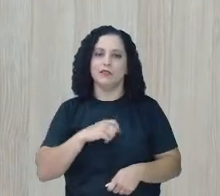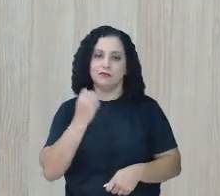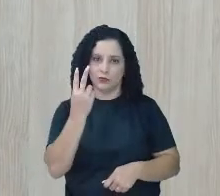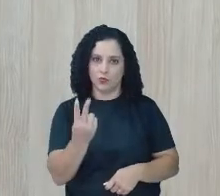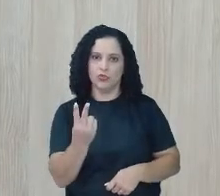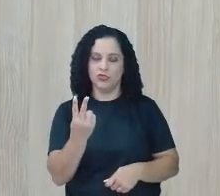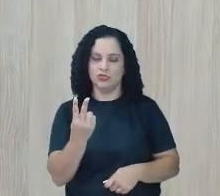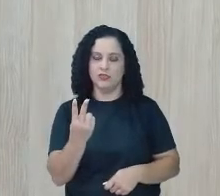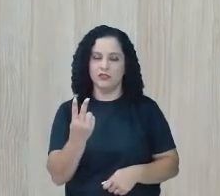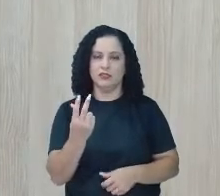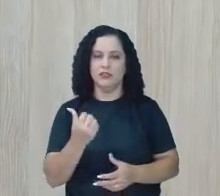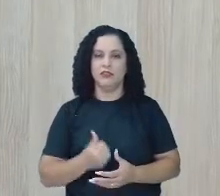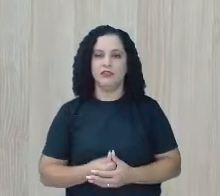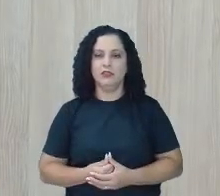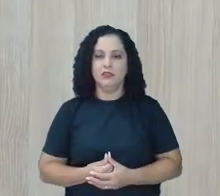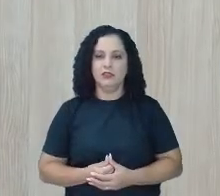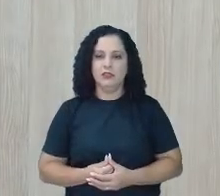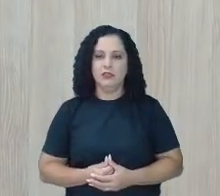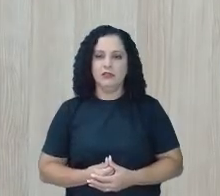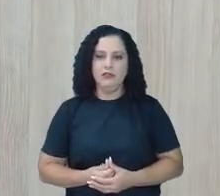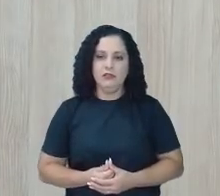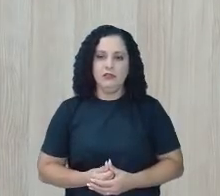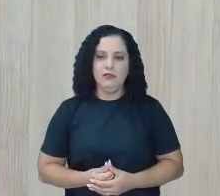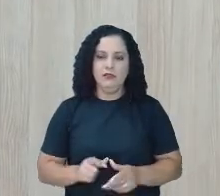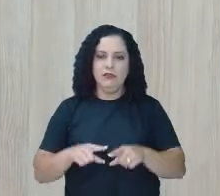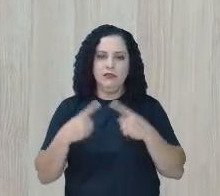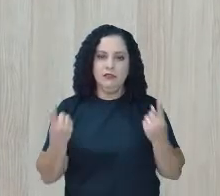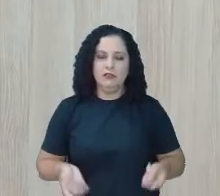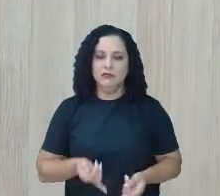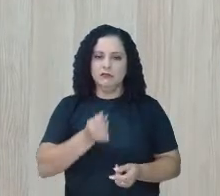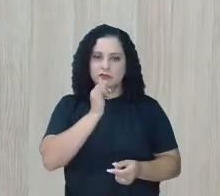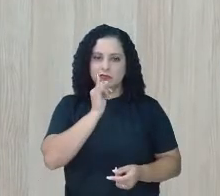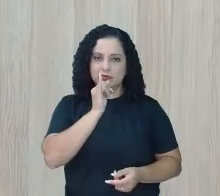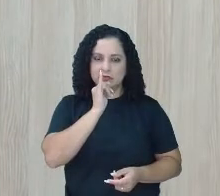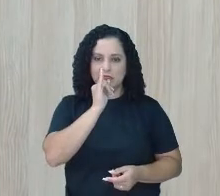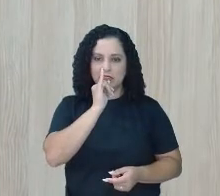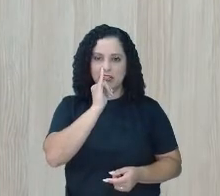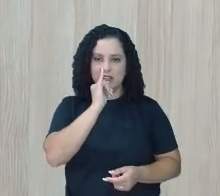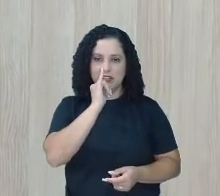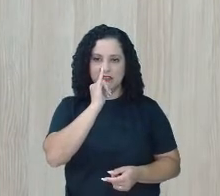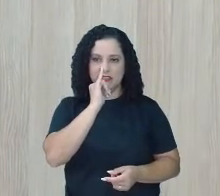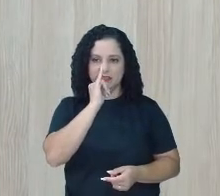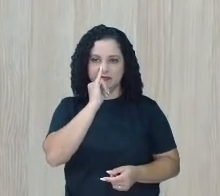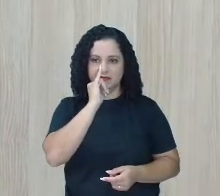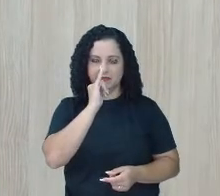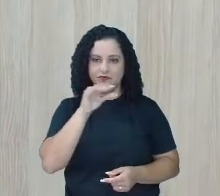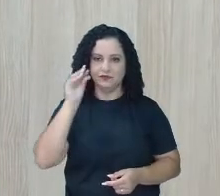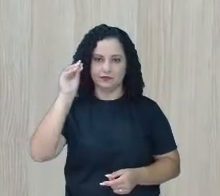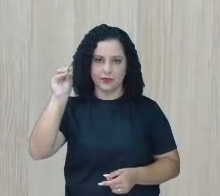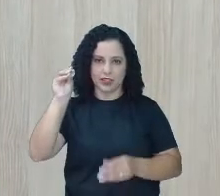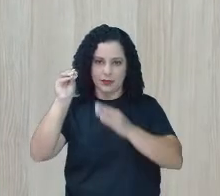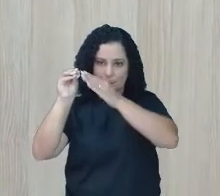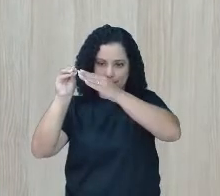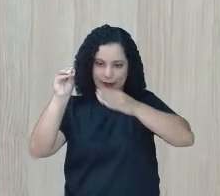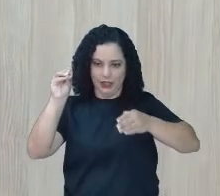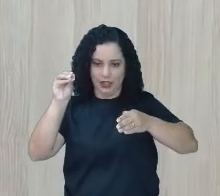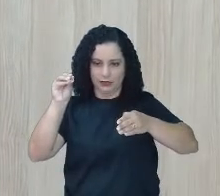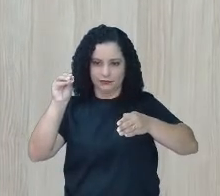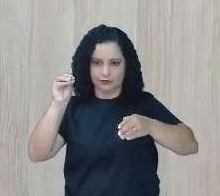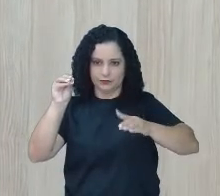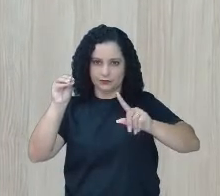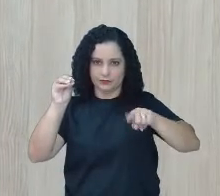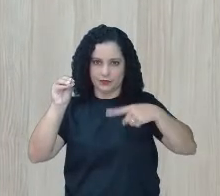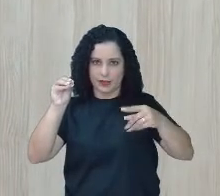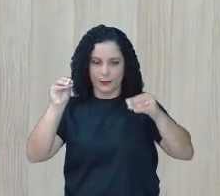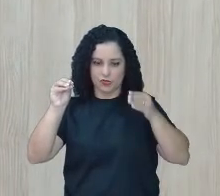diagonais. O problema é que se eu pego a diagonal que vem desse vértice para cá e depois eu vou analisar esse vértice e